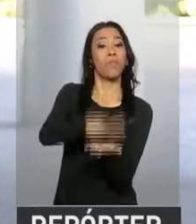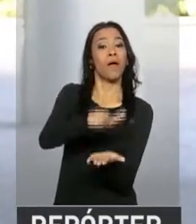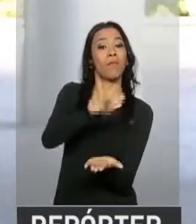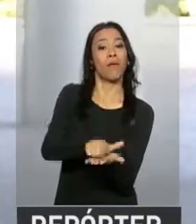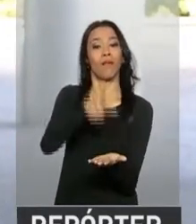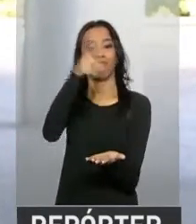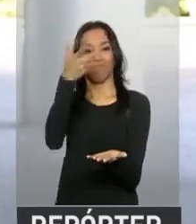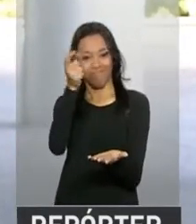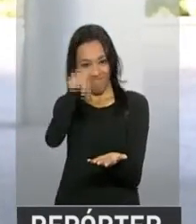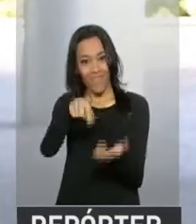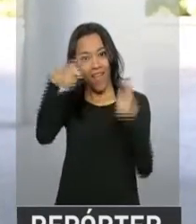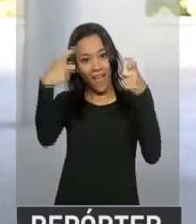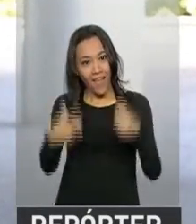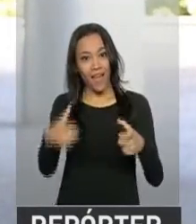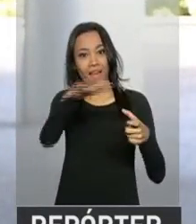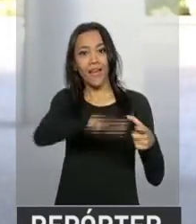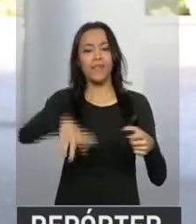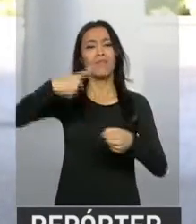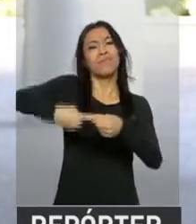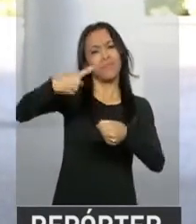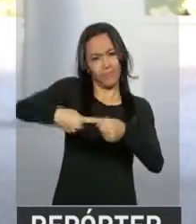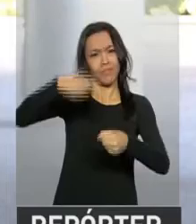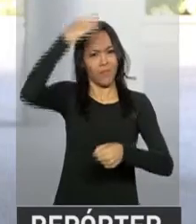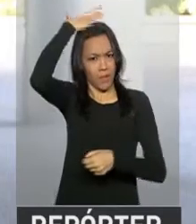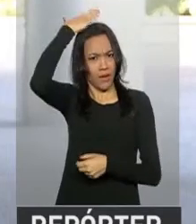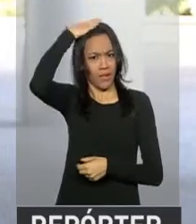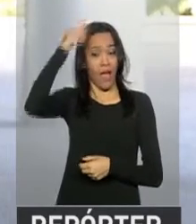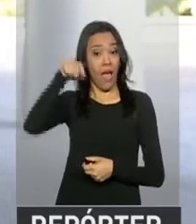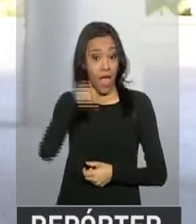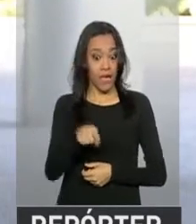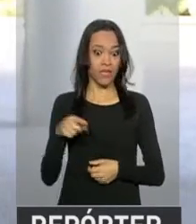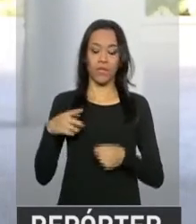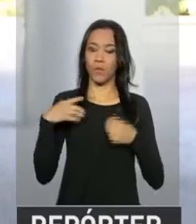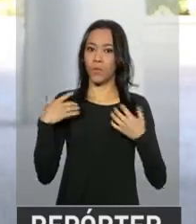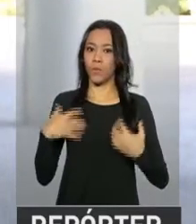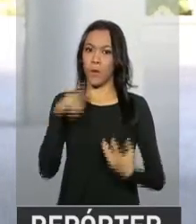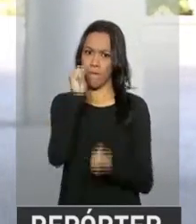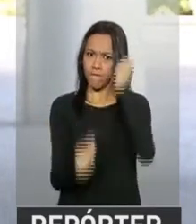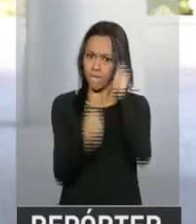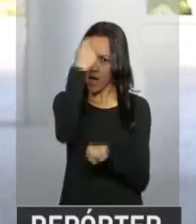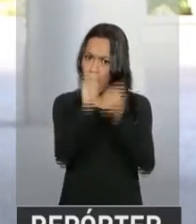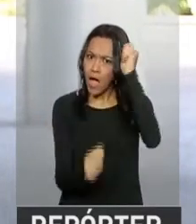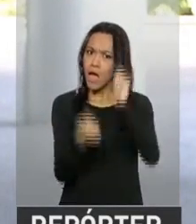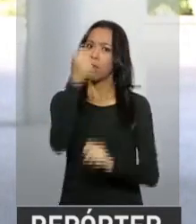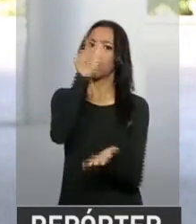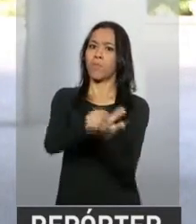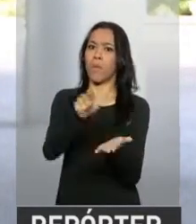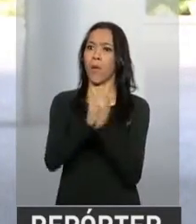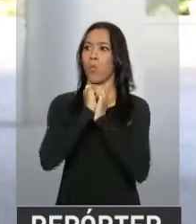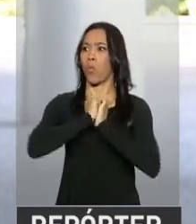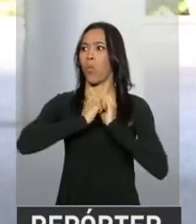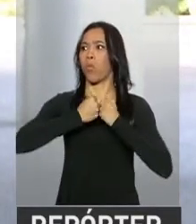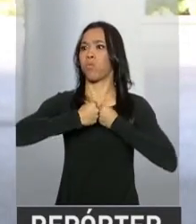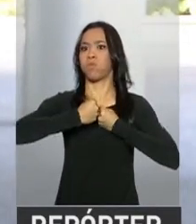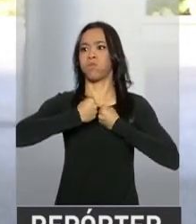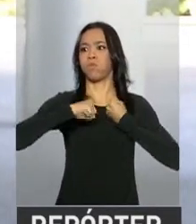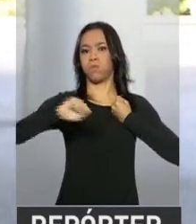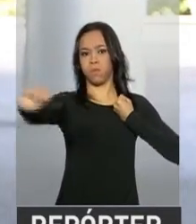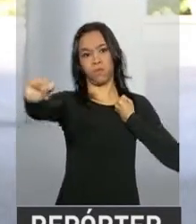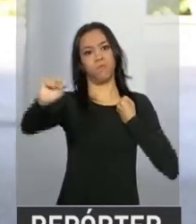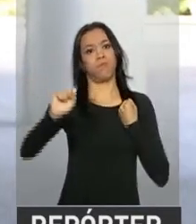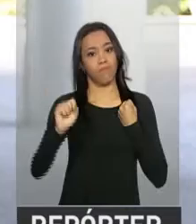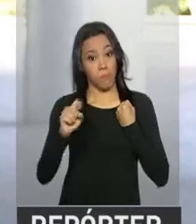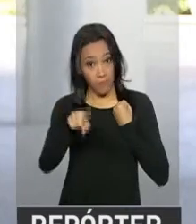que fica em ortigueira no paraná essa será a maior fábrica de papel e celulose do país é uma fábrica que